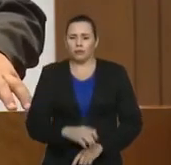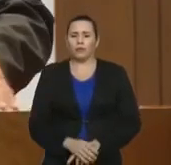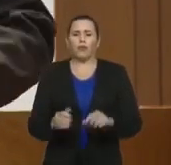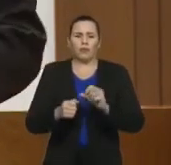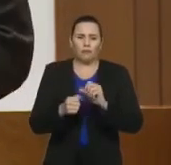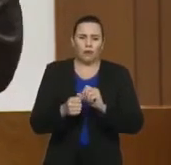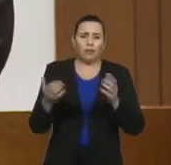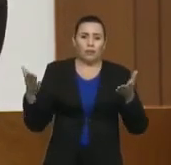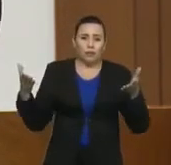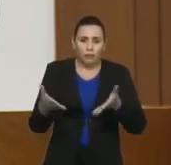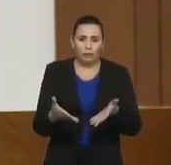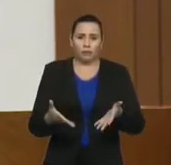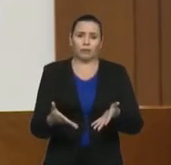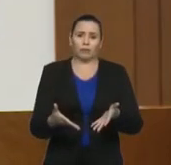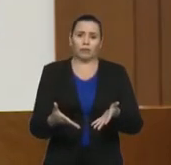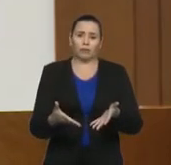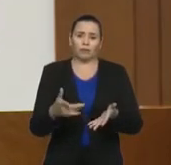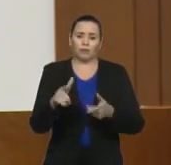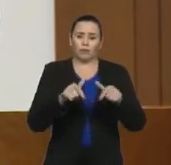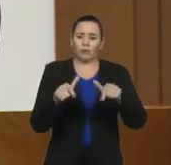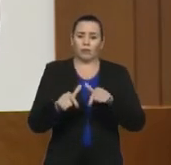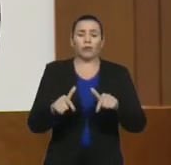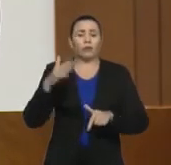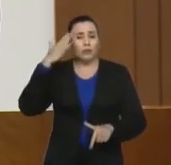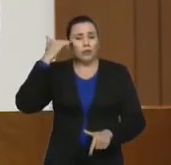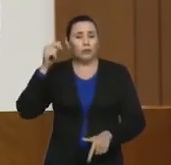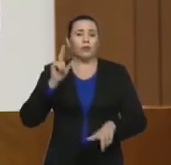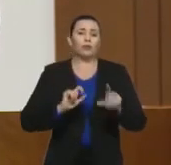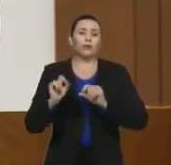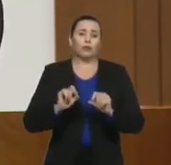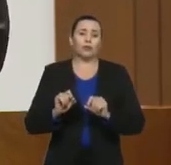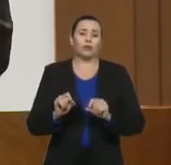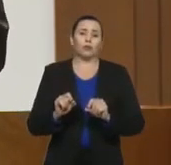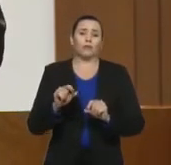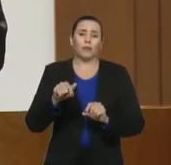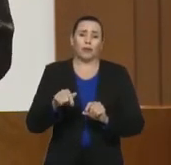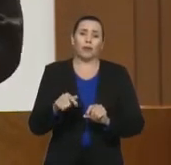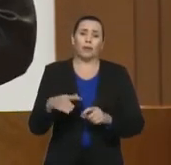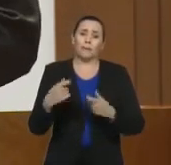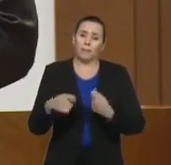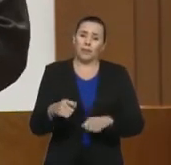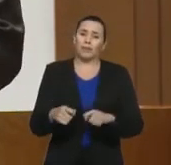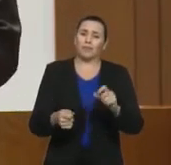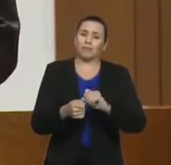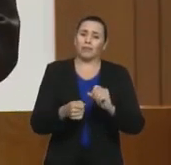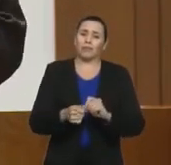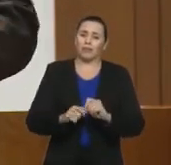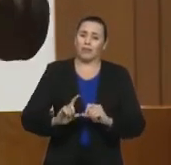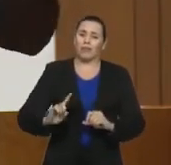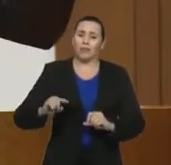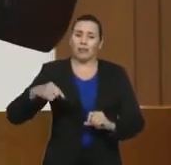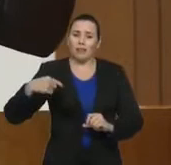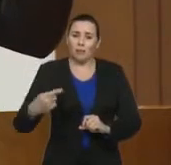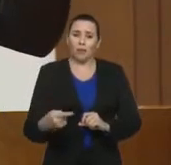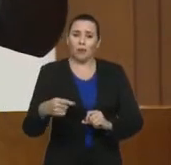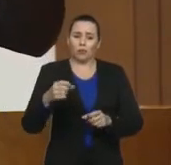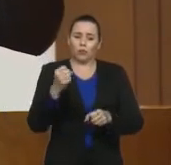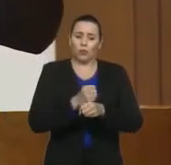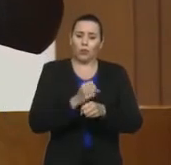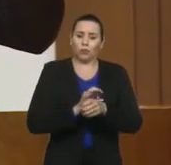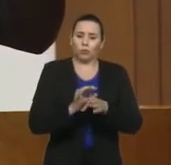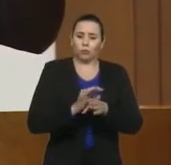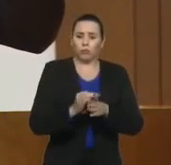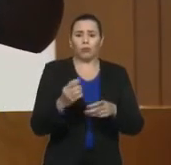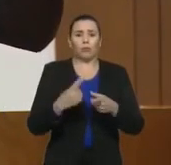paliativo, mas sabendo que a estrada já está em condições intrafegáveis. Mesmo agora, isso aqui é para amenizar, porque o tanto de carro que está lá com os